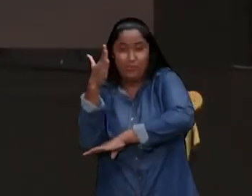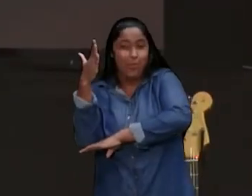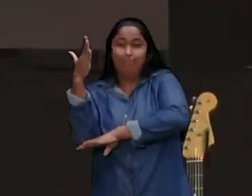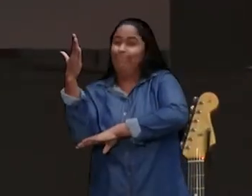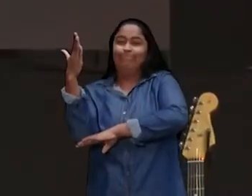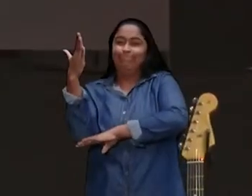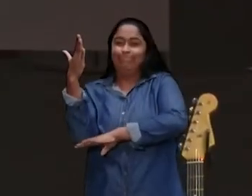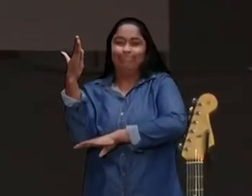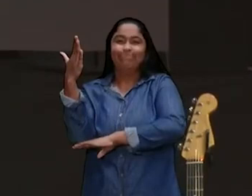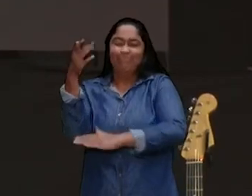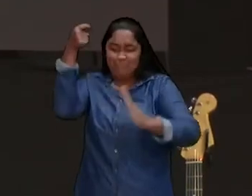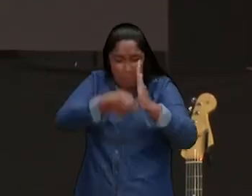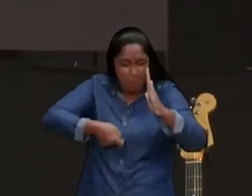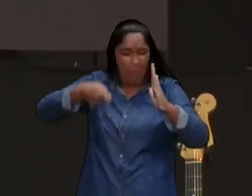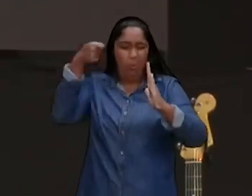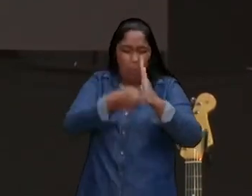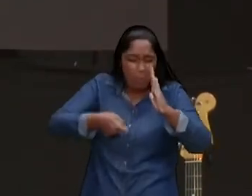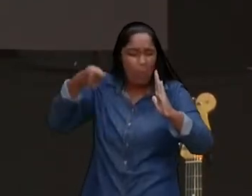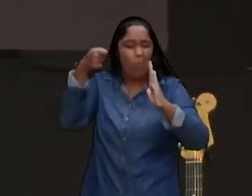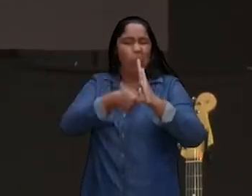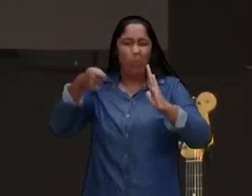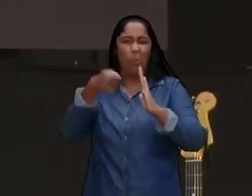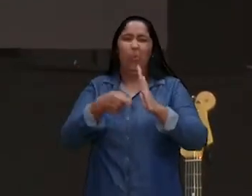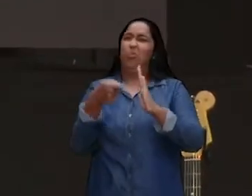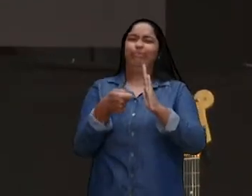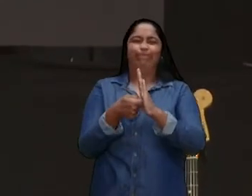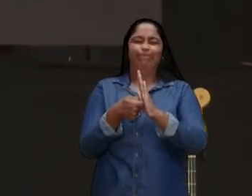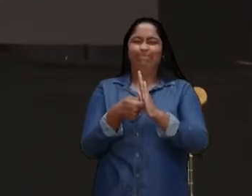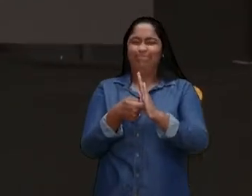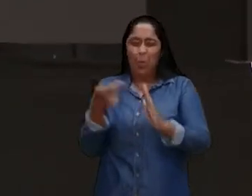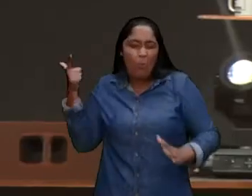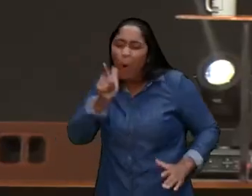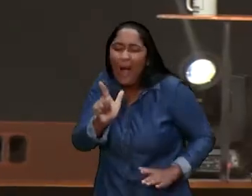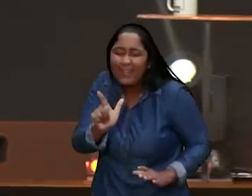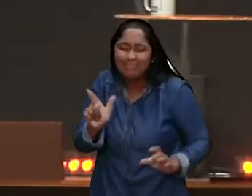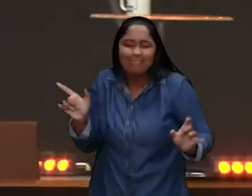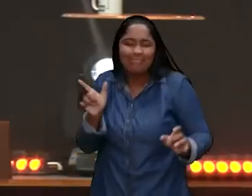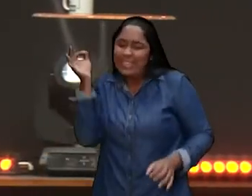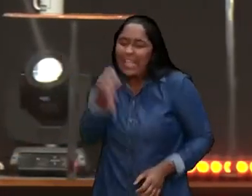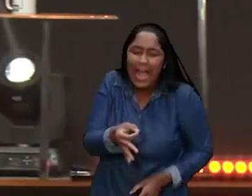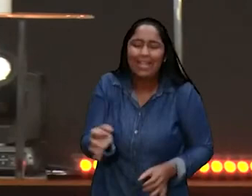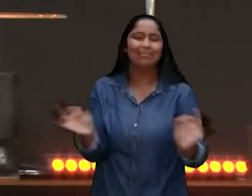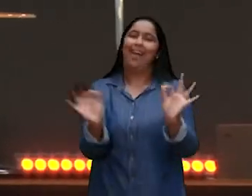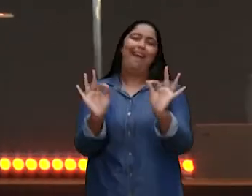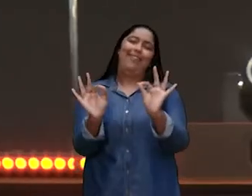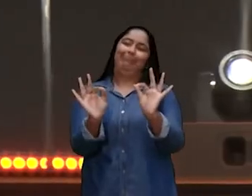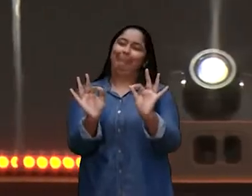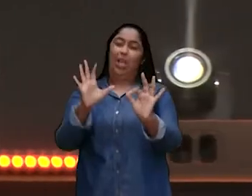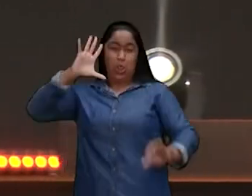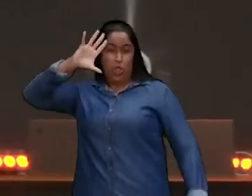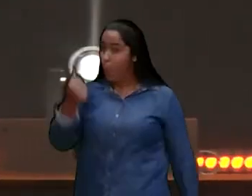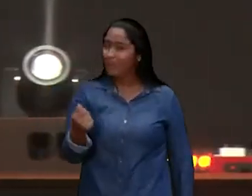que enfrentam algumas situações na família na vida financeira dos relacionamentos